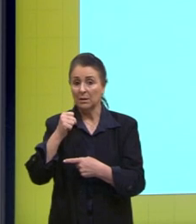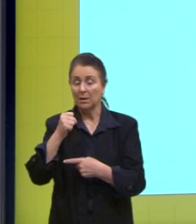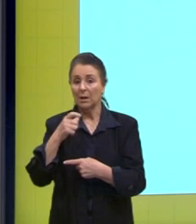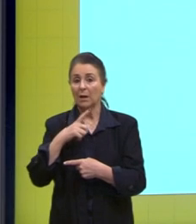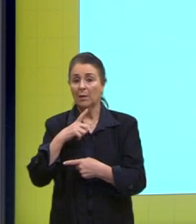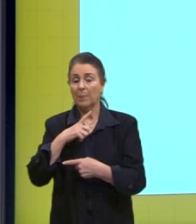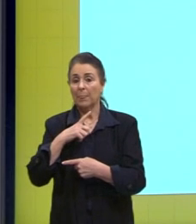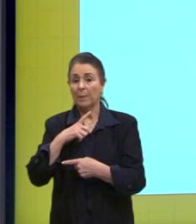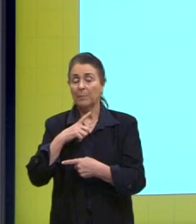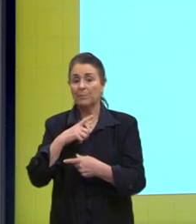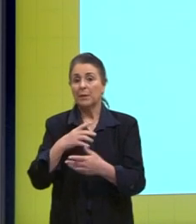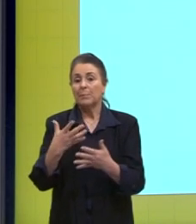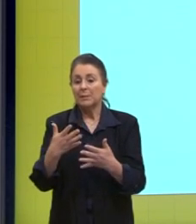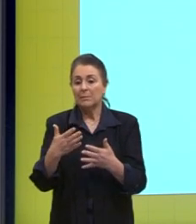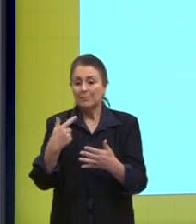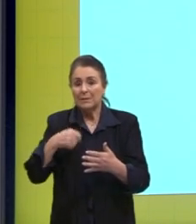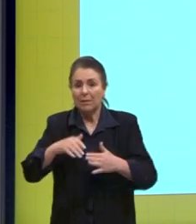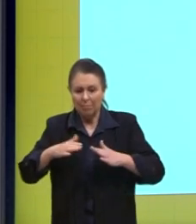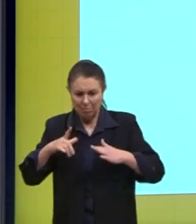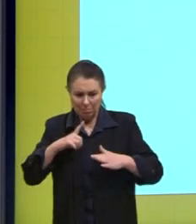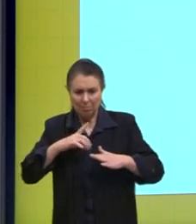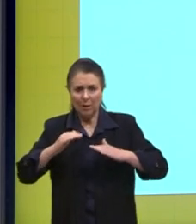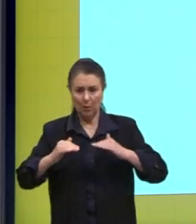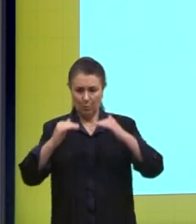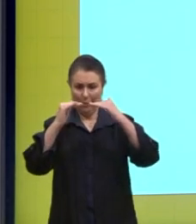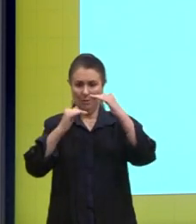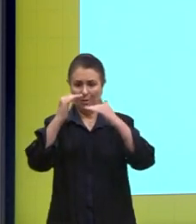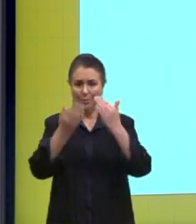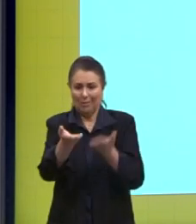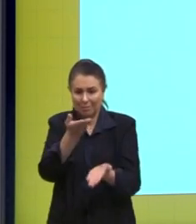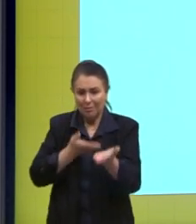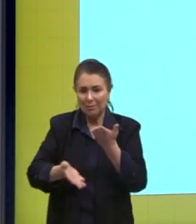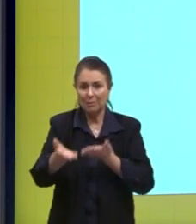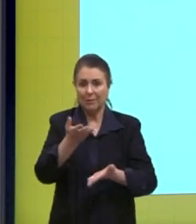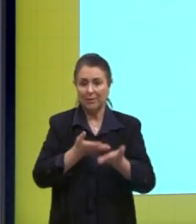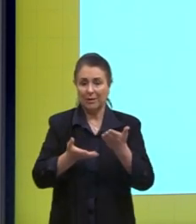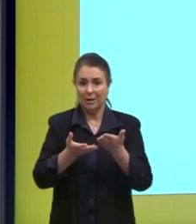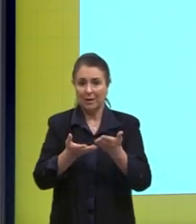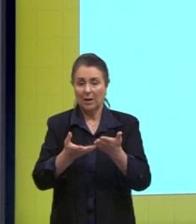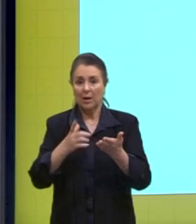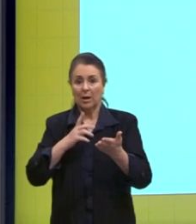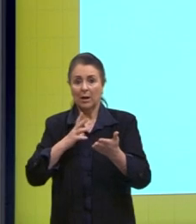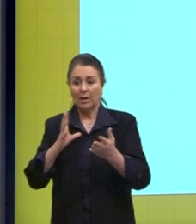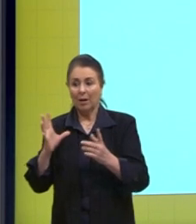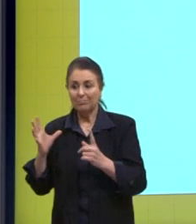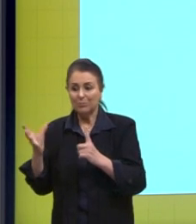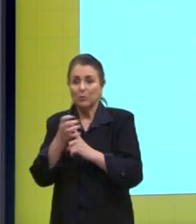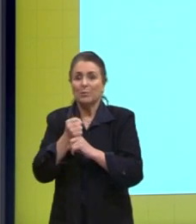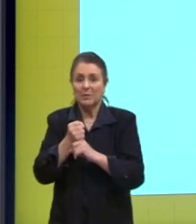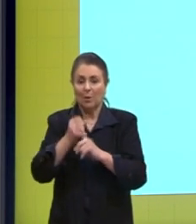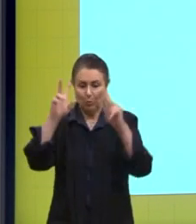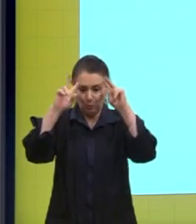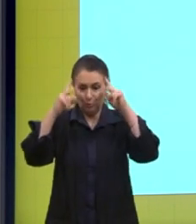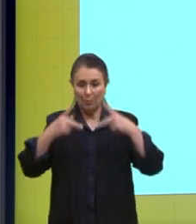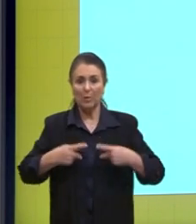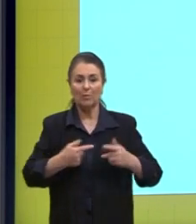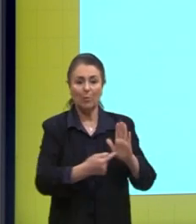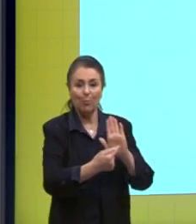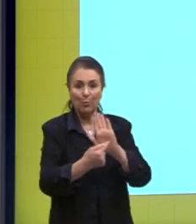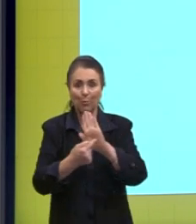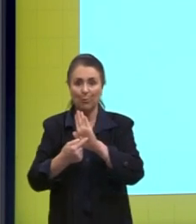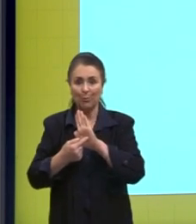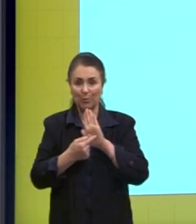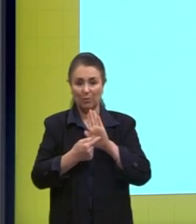a o equilíbrio dessas interações né e a dominação dos humanos Então vem trazendo